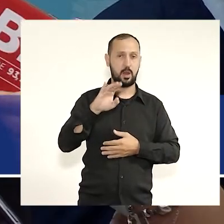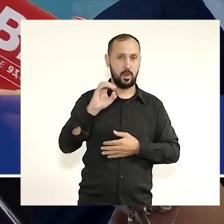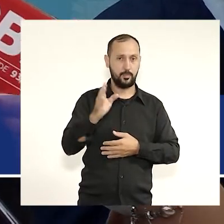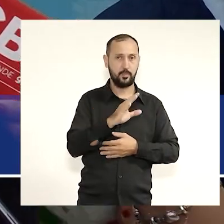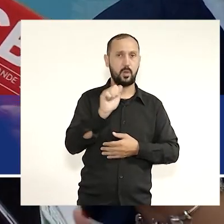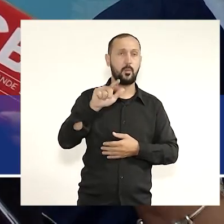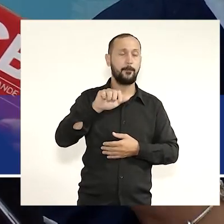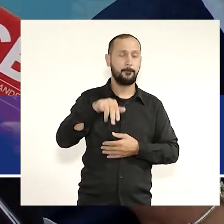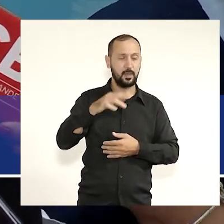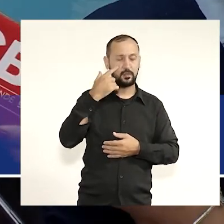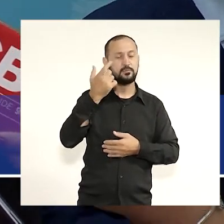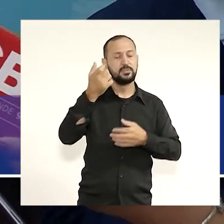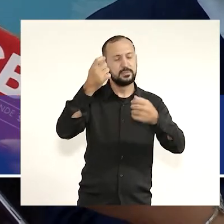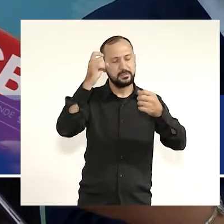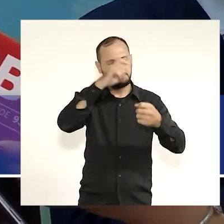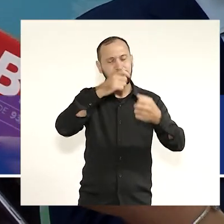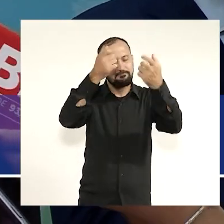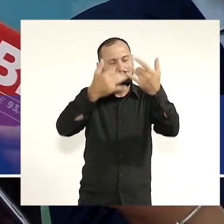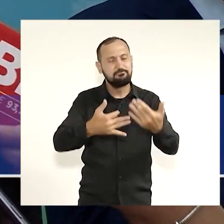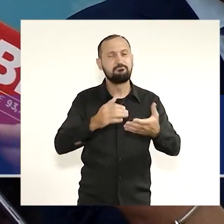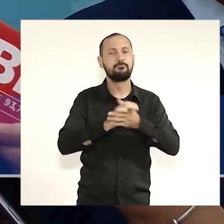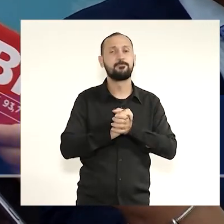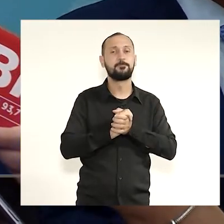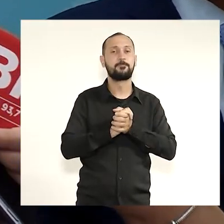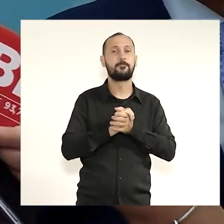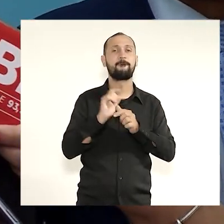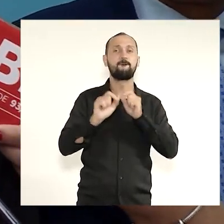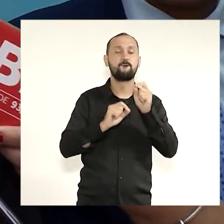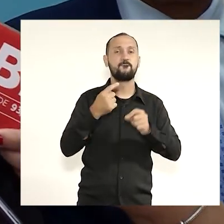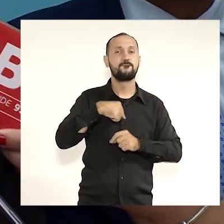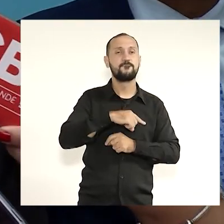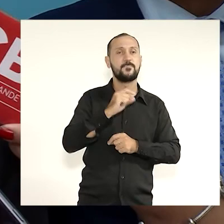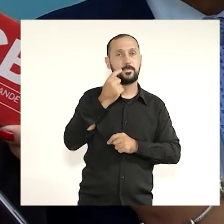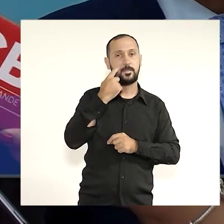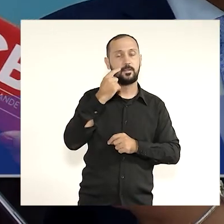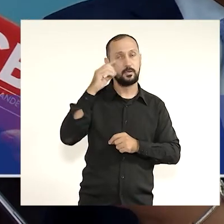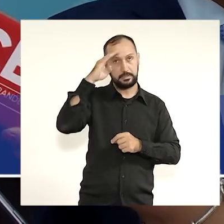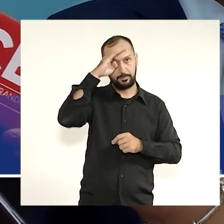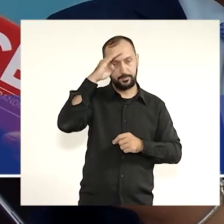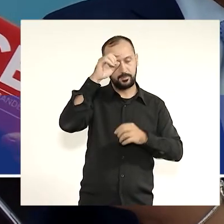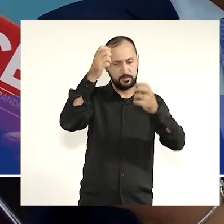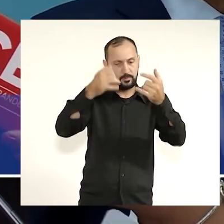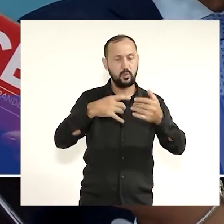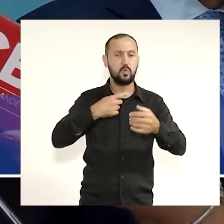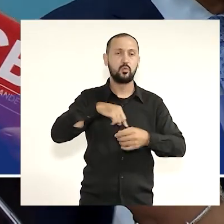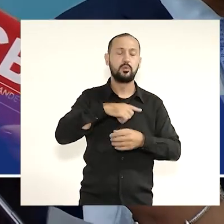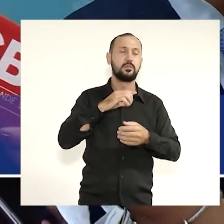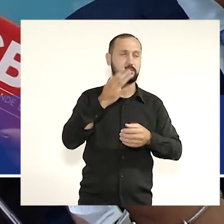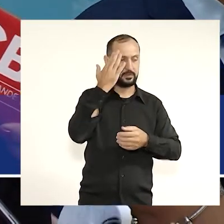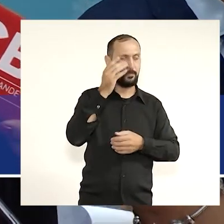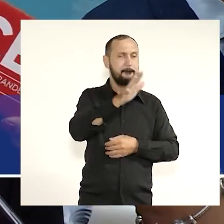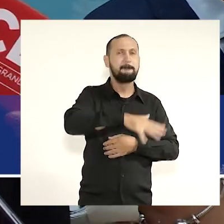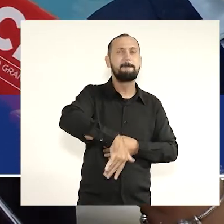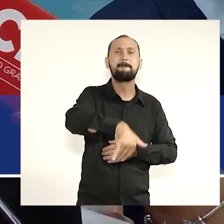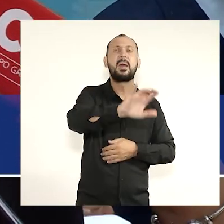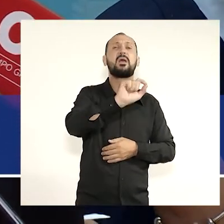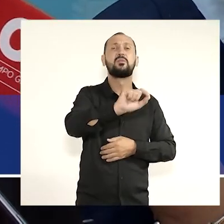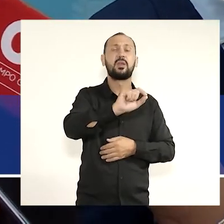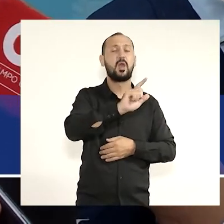falou dos desafios. Nós somos aqui o contraponto na política. A maioria é